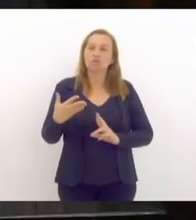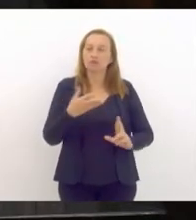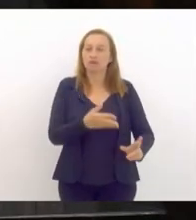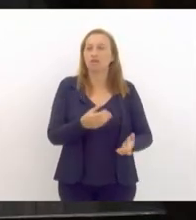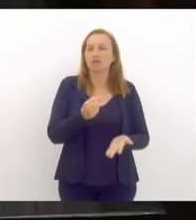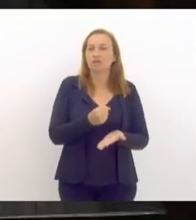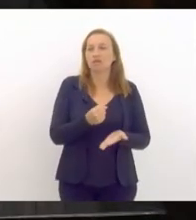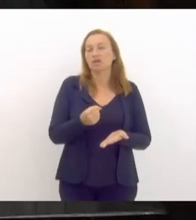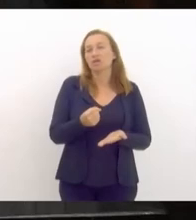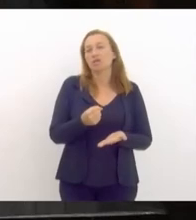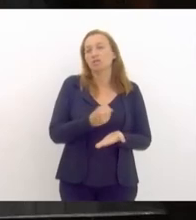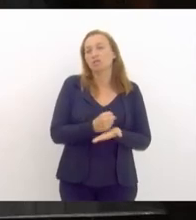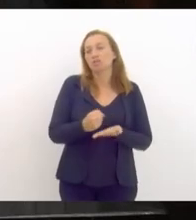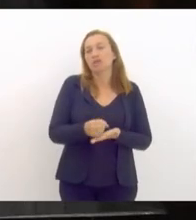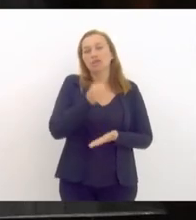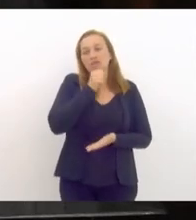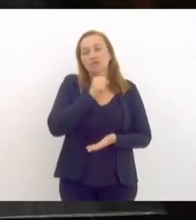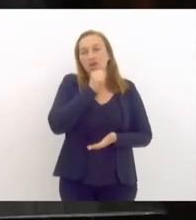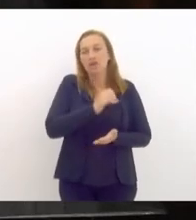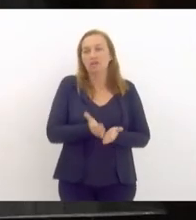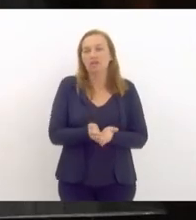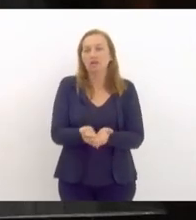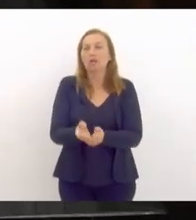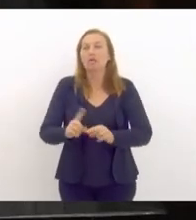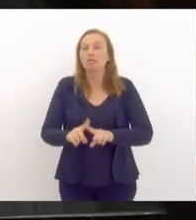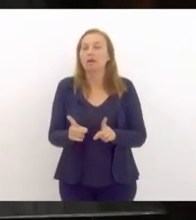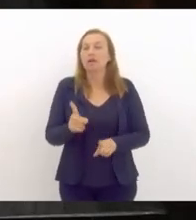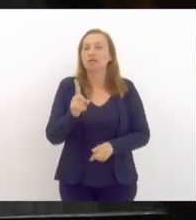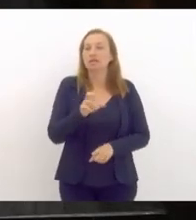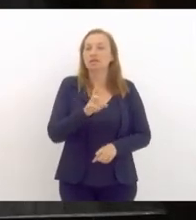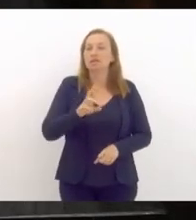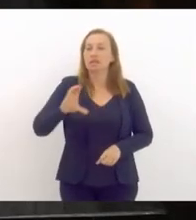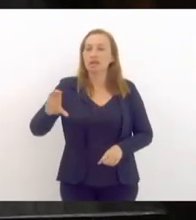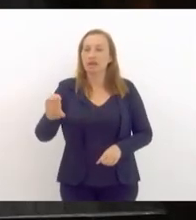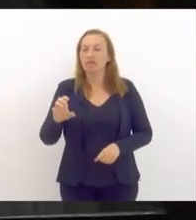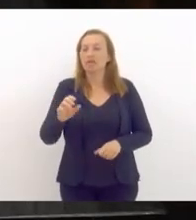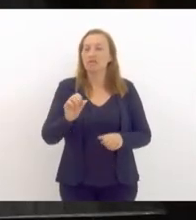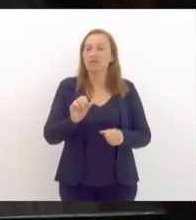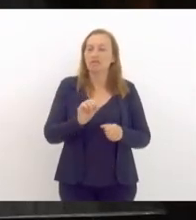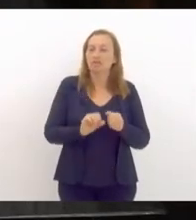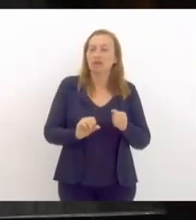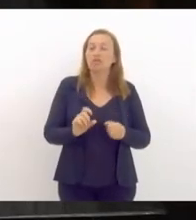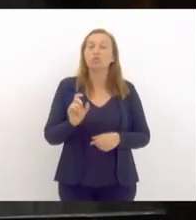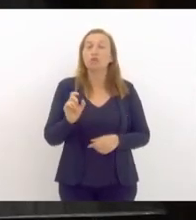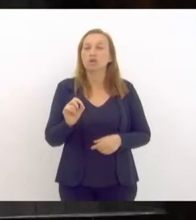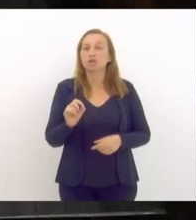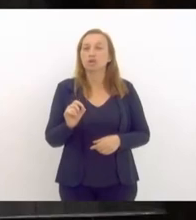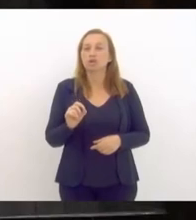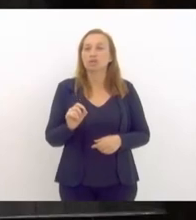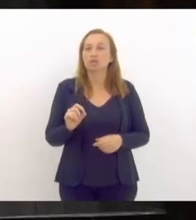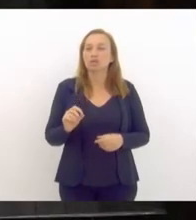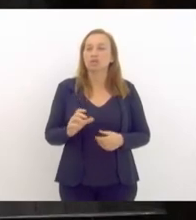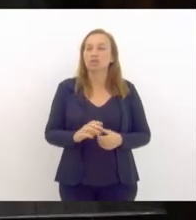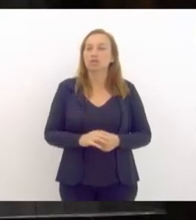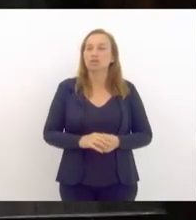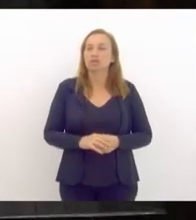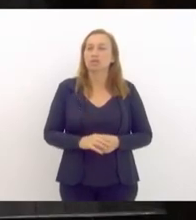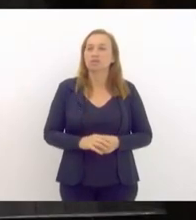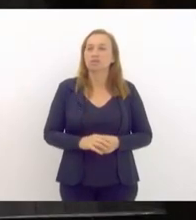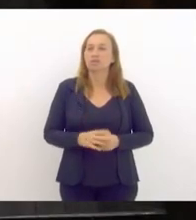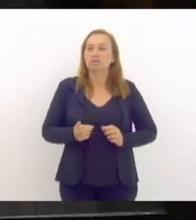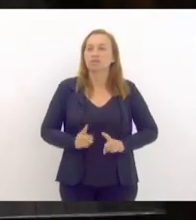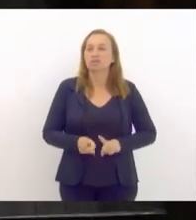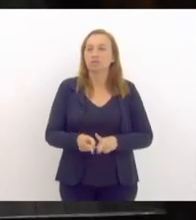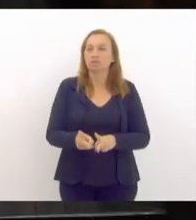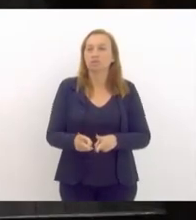contrato de marcas só que o que que a CCR o governo do estado estão fazendo eles estão atrelando a